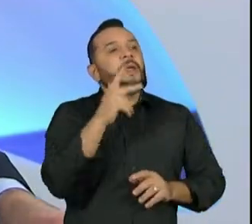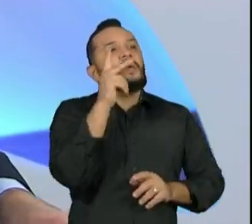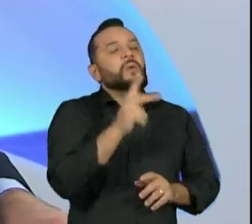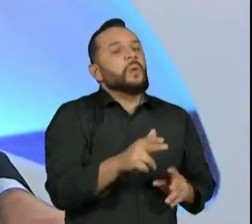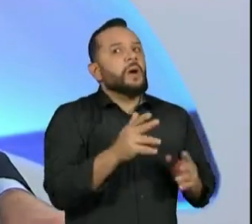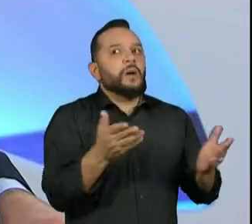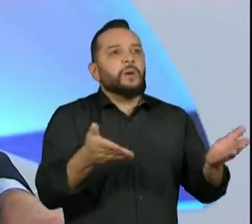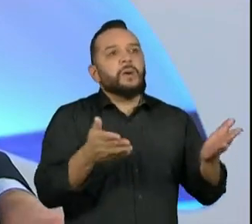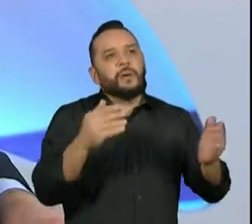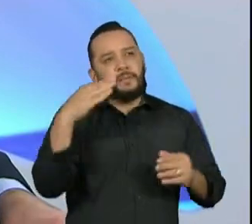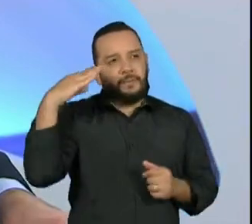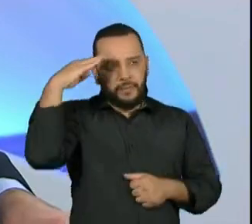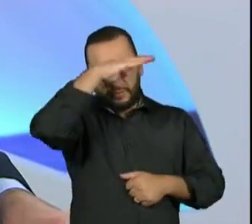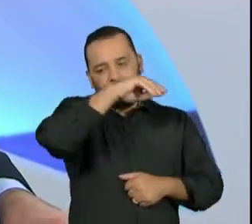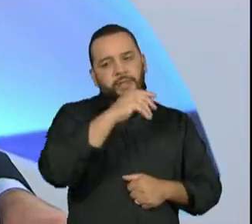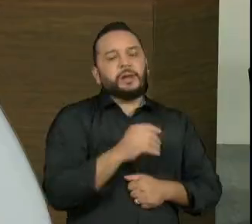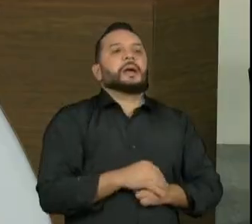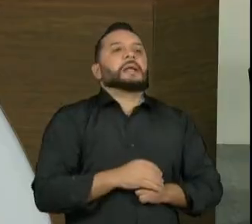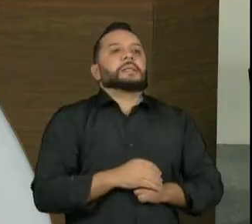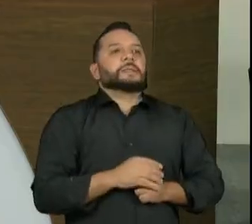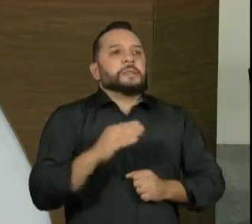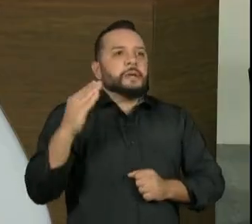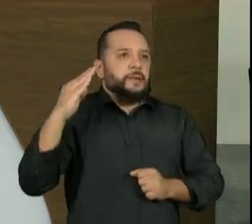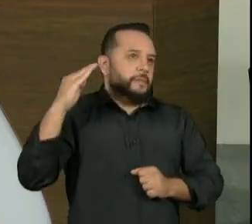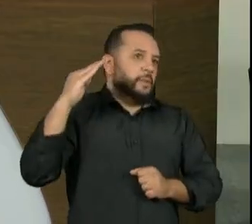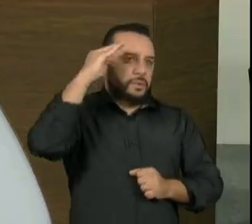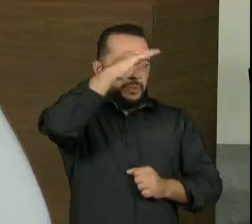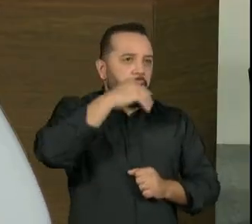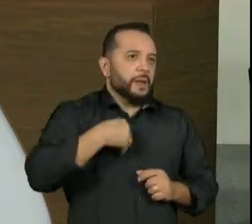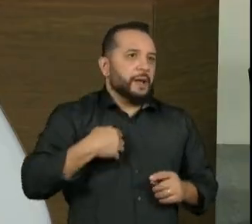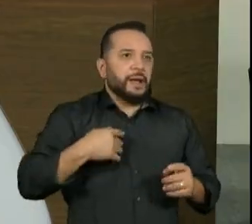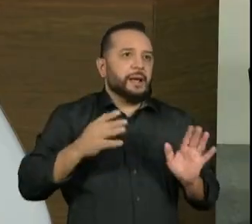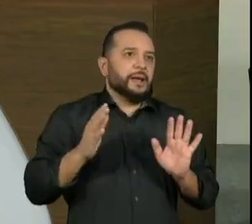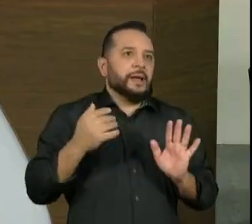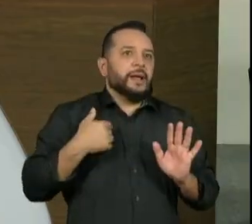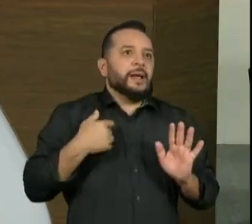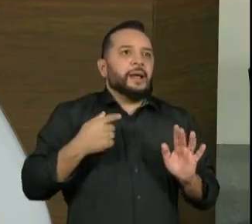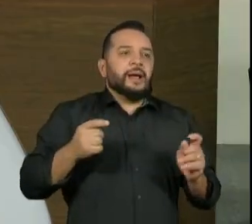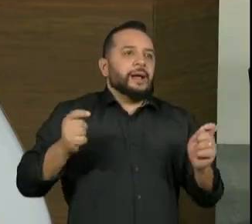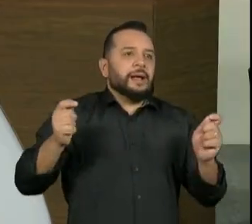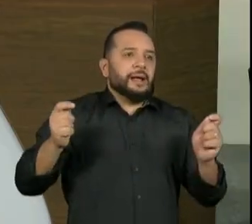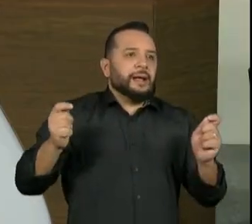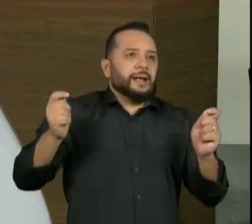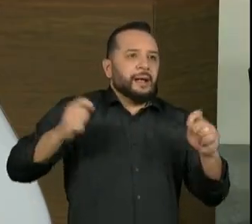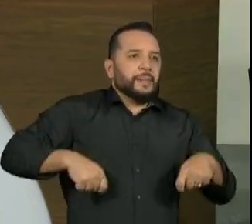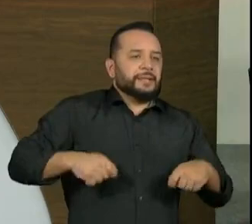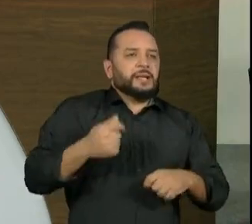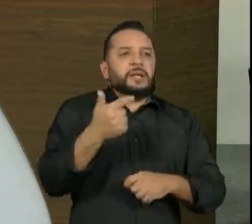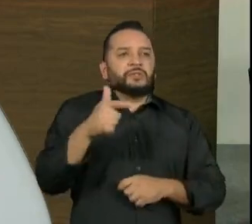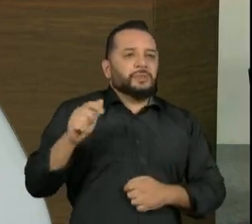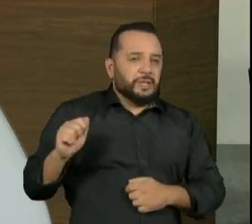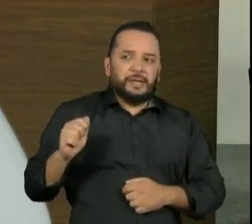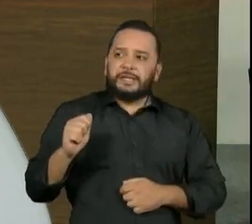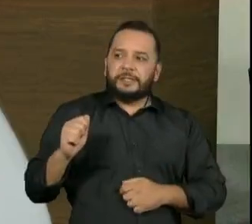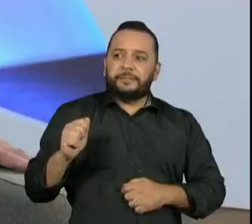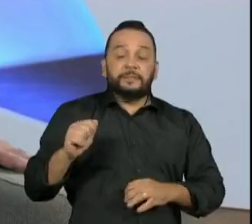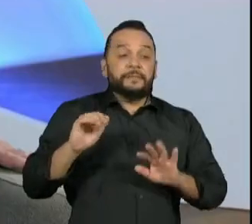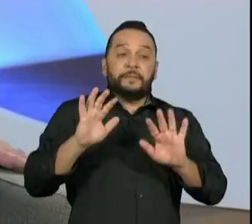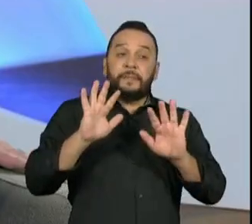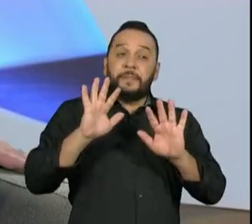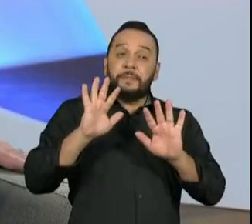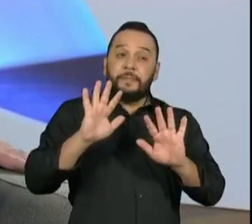ocidental, em que, por incapacidade das elites políticas tradicionais de responderem a